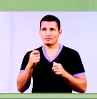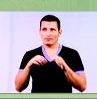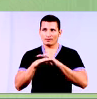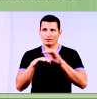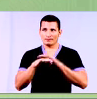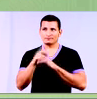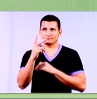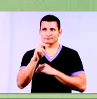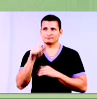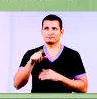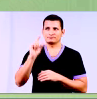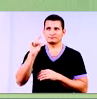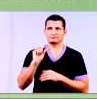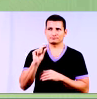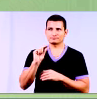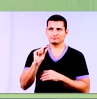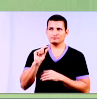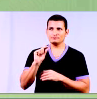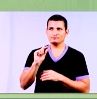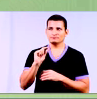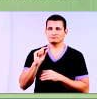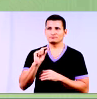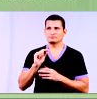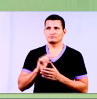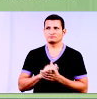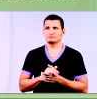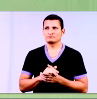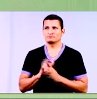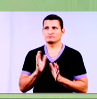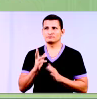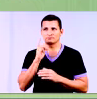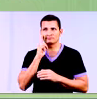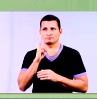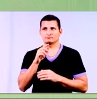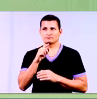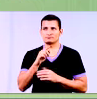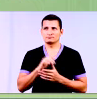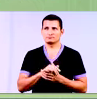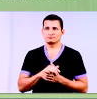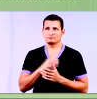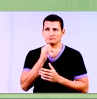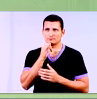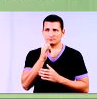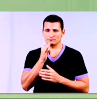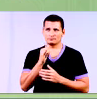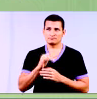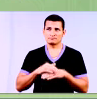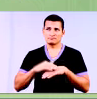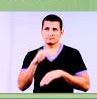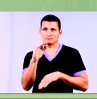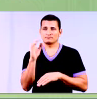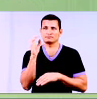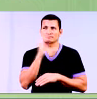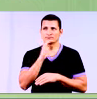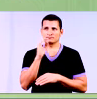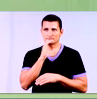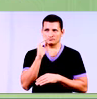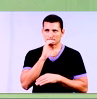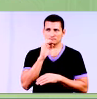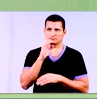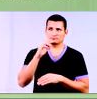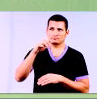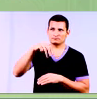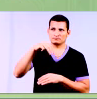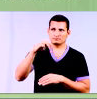é muito pequena. Então a gente já viu aqui, ó, quanto maior a velocidade do processo da